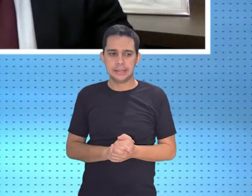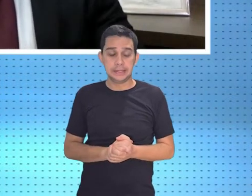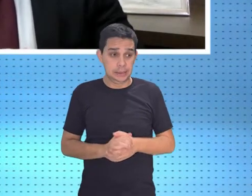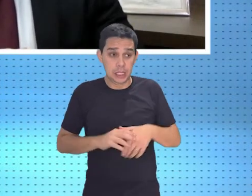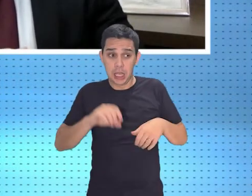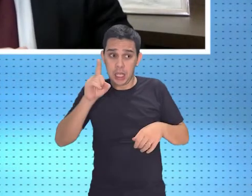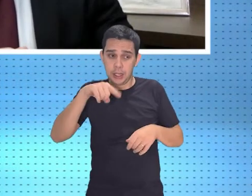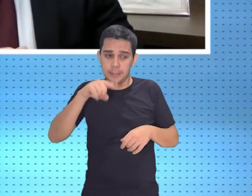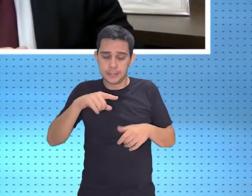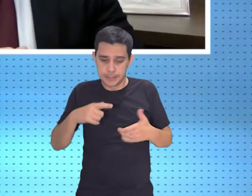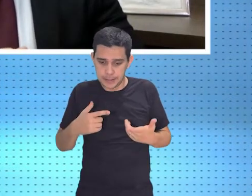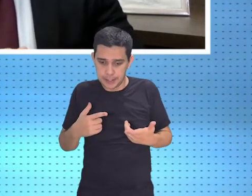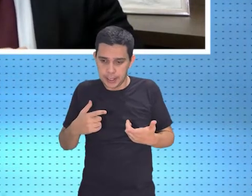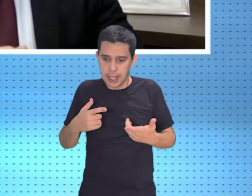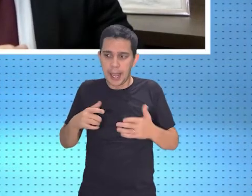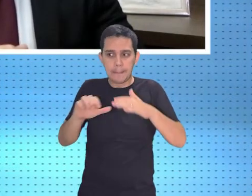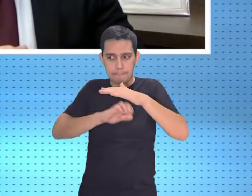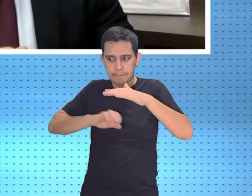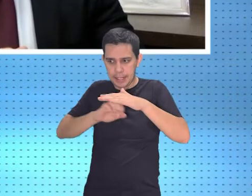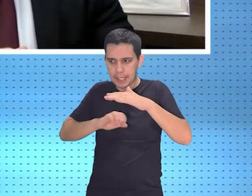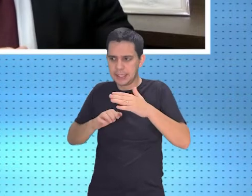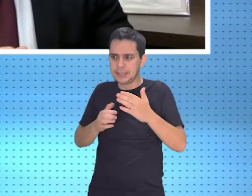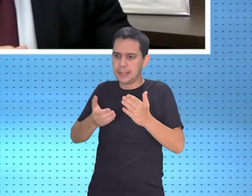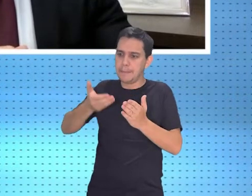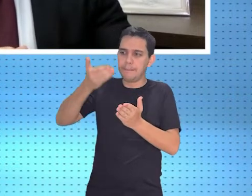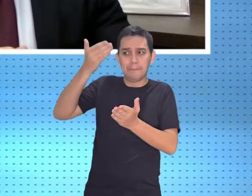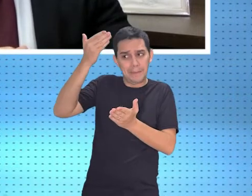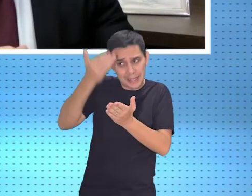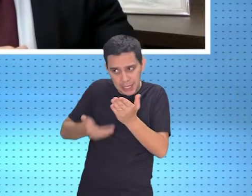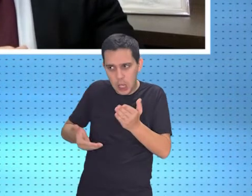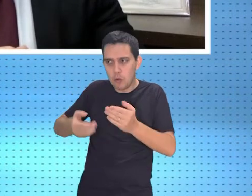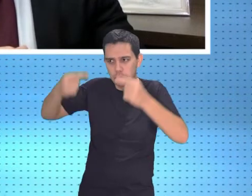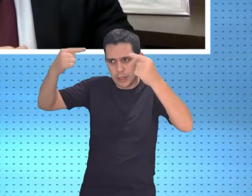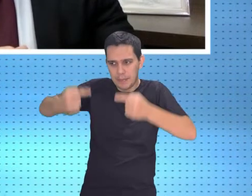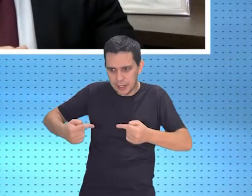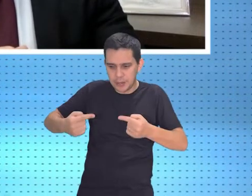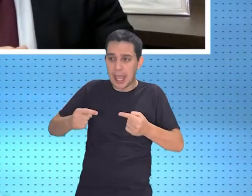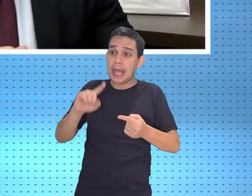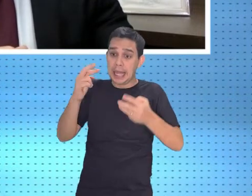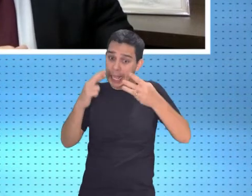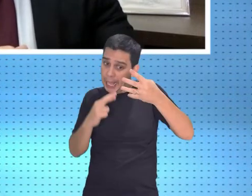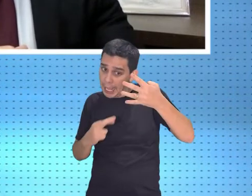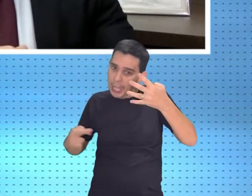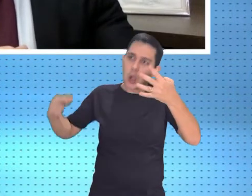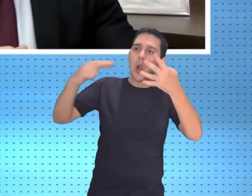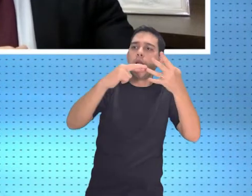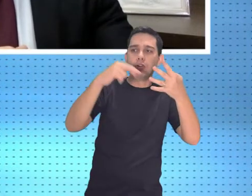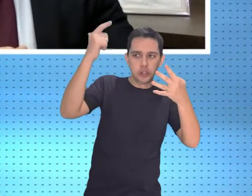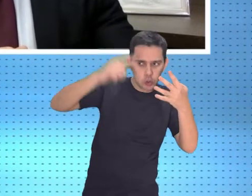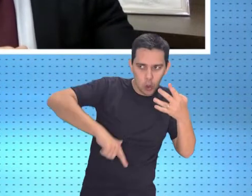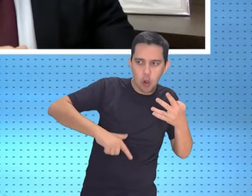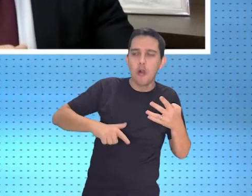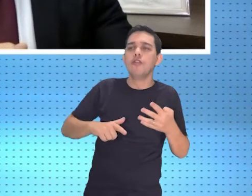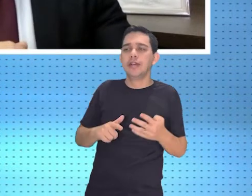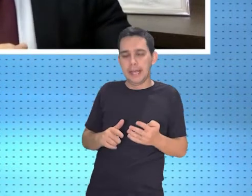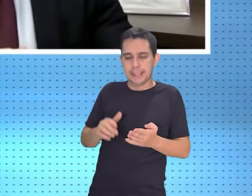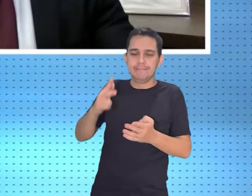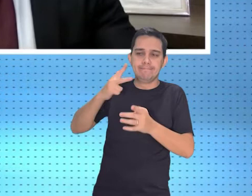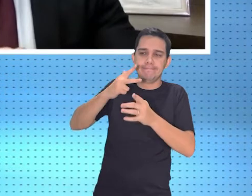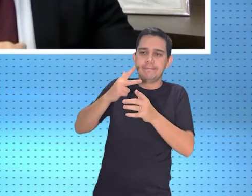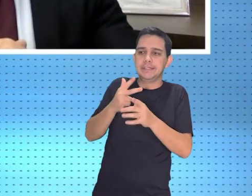caso especificamente, a empresa perdeu no primeiro grau e a decisão foi reformada, e houve